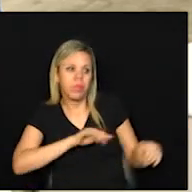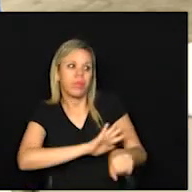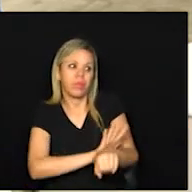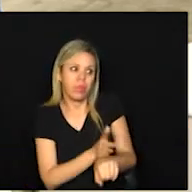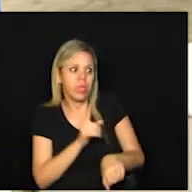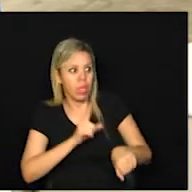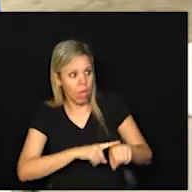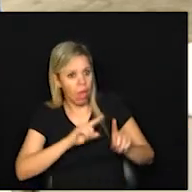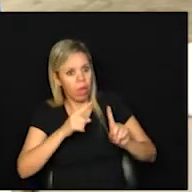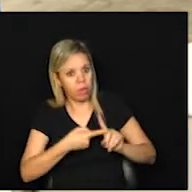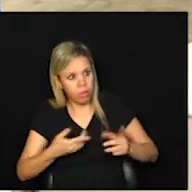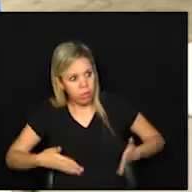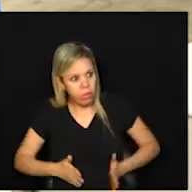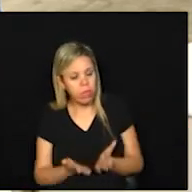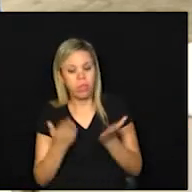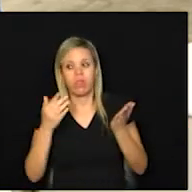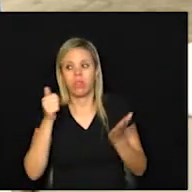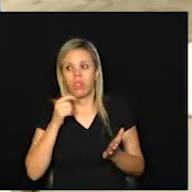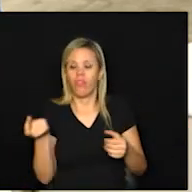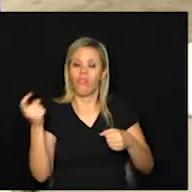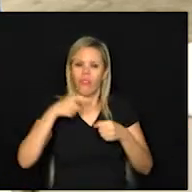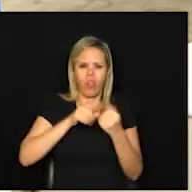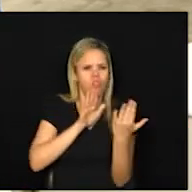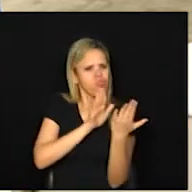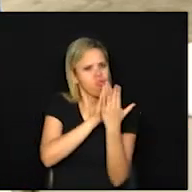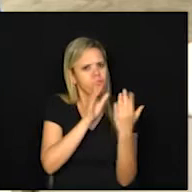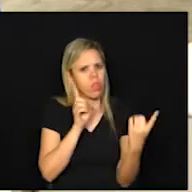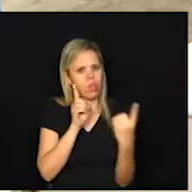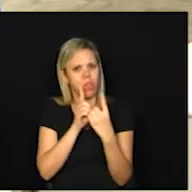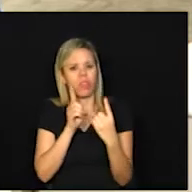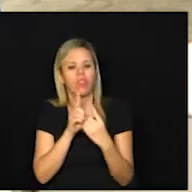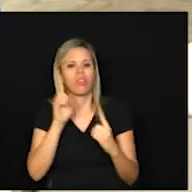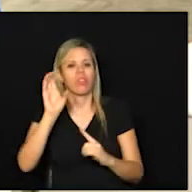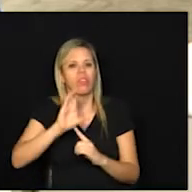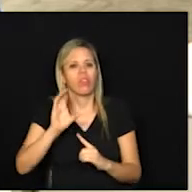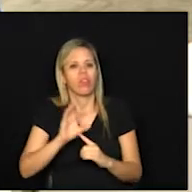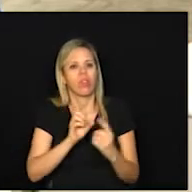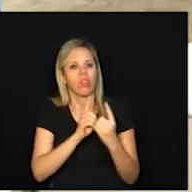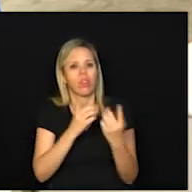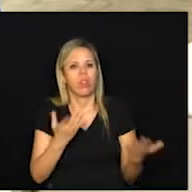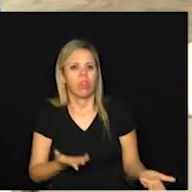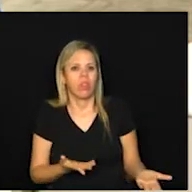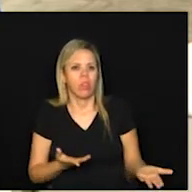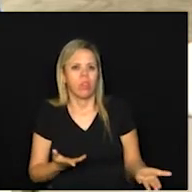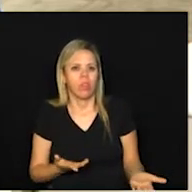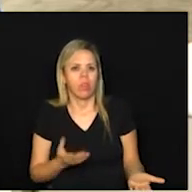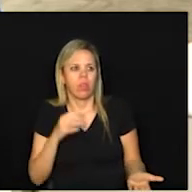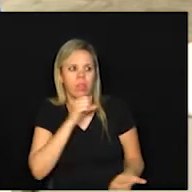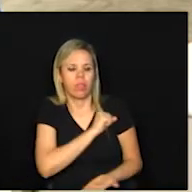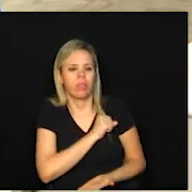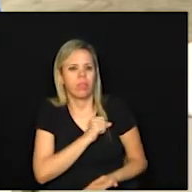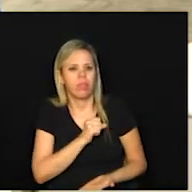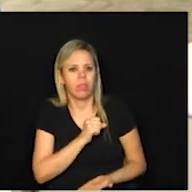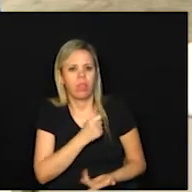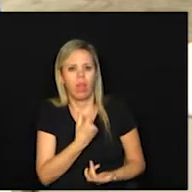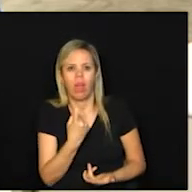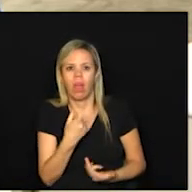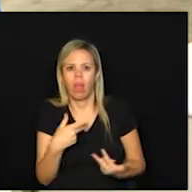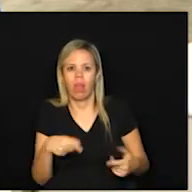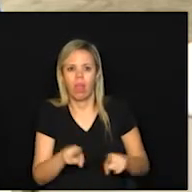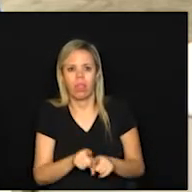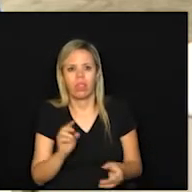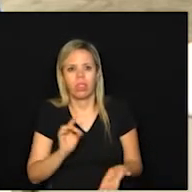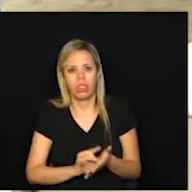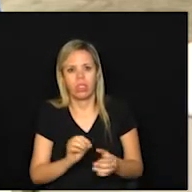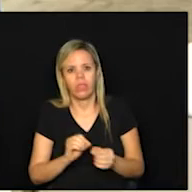obstétrico, e quando ela volta para confrontar a recepção do hospital, ela é atendida prontamente. A única coisa que teve que ser